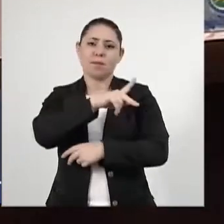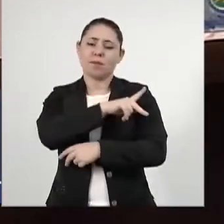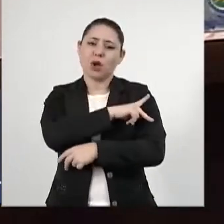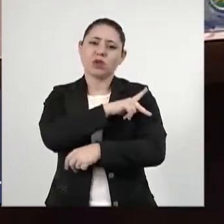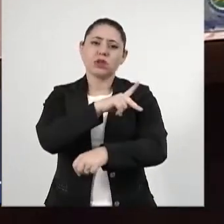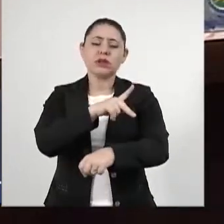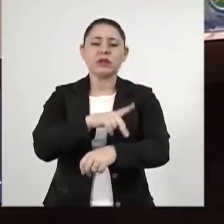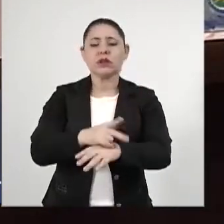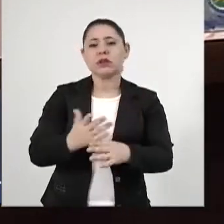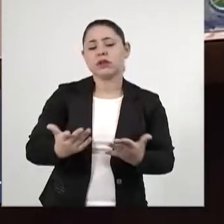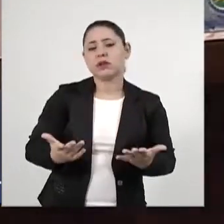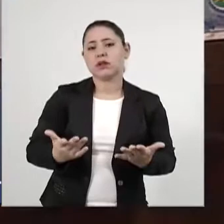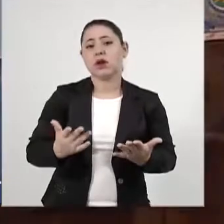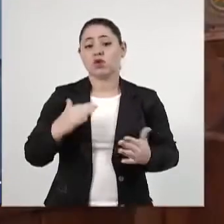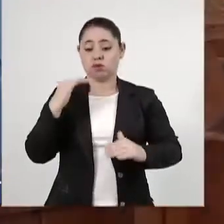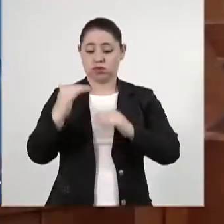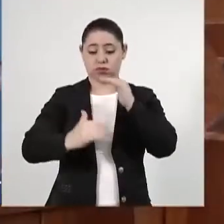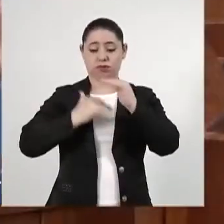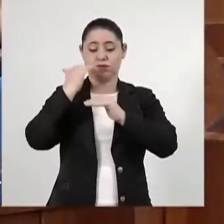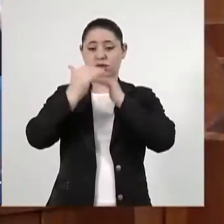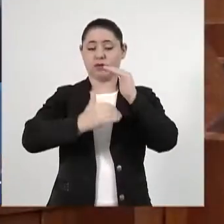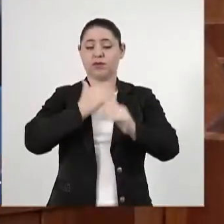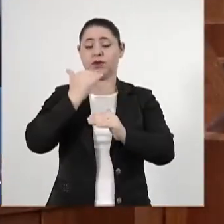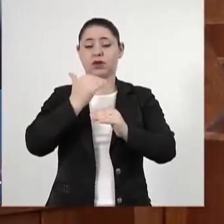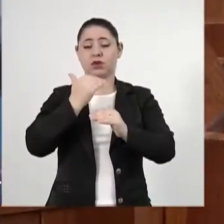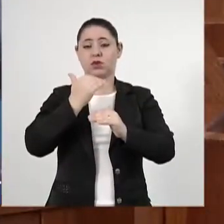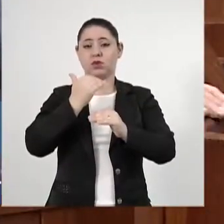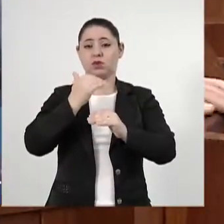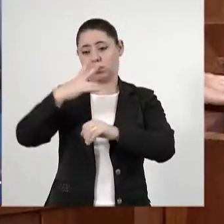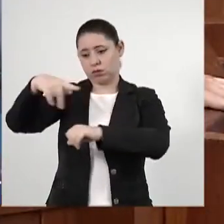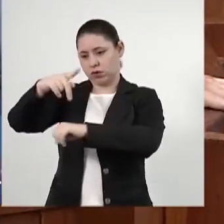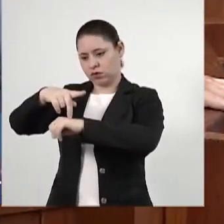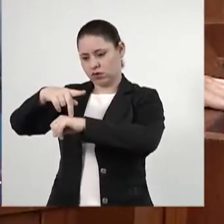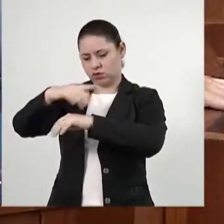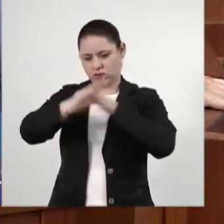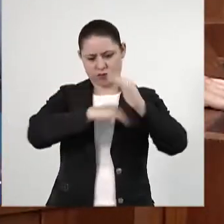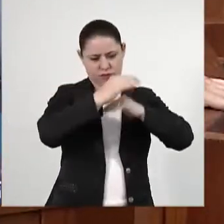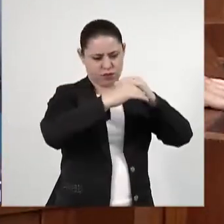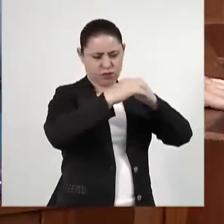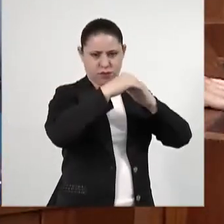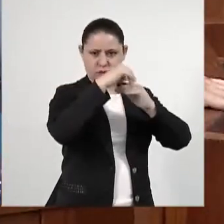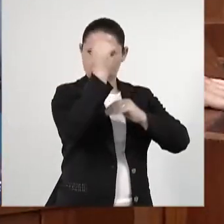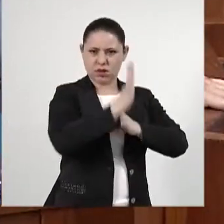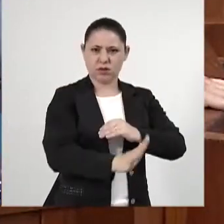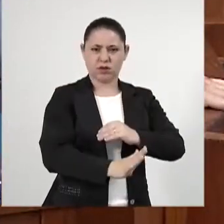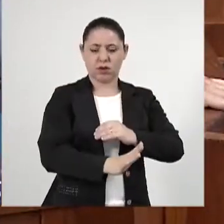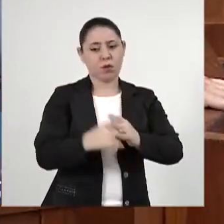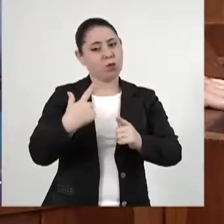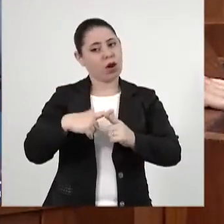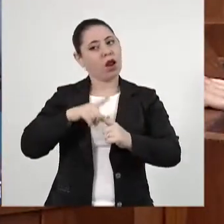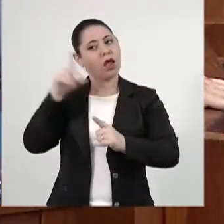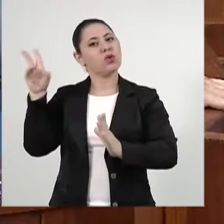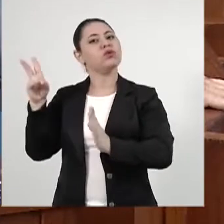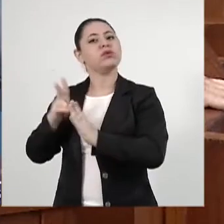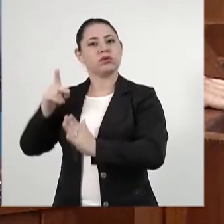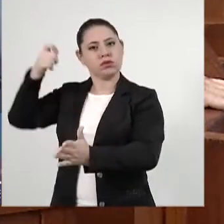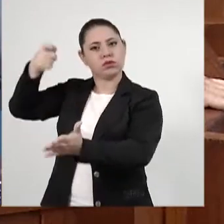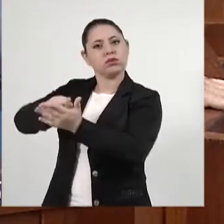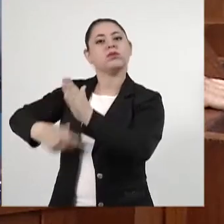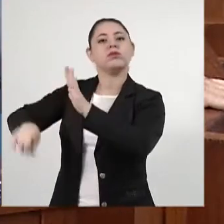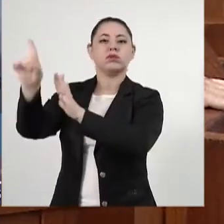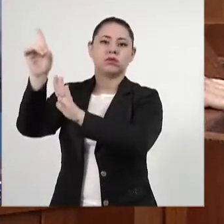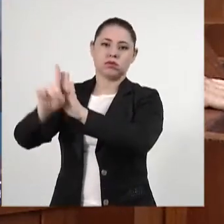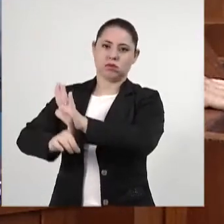vê o desenvolvimento do país e vê o desenvolvimento do Brasil. Porque lá o índio tem deveres,